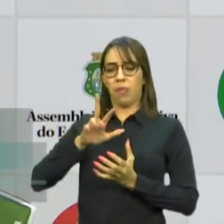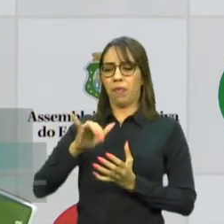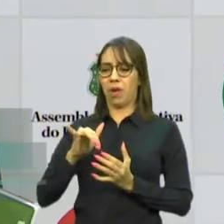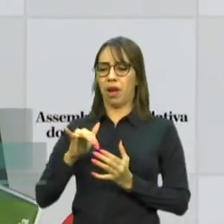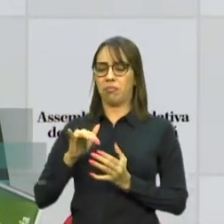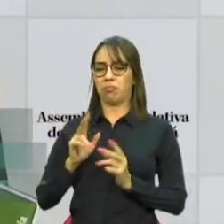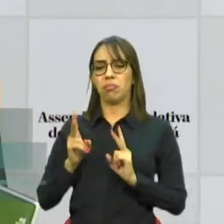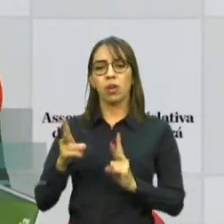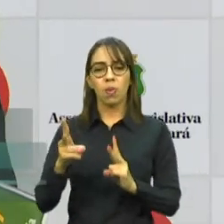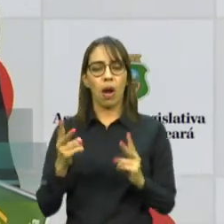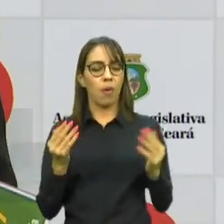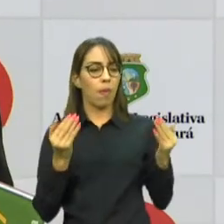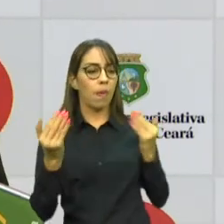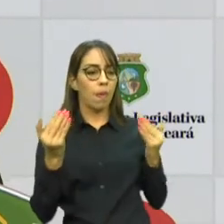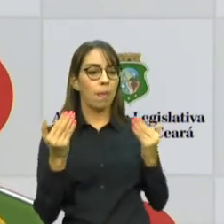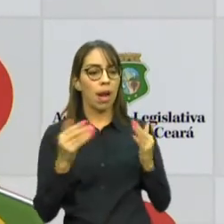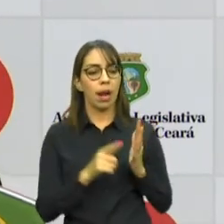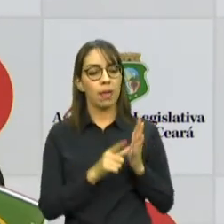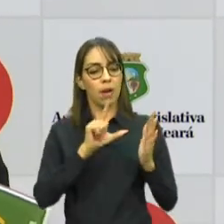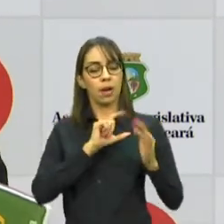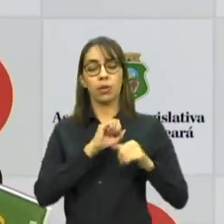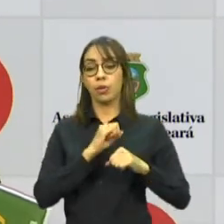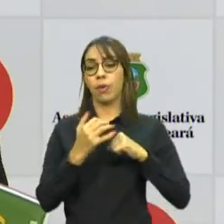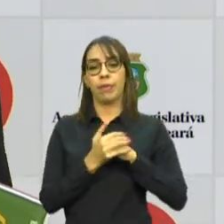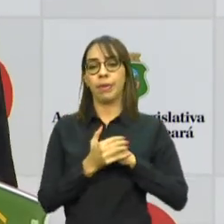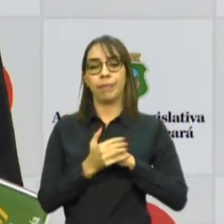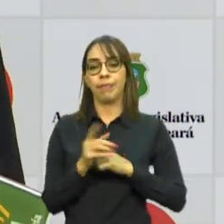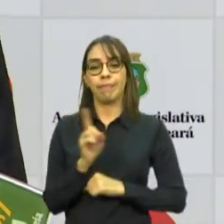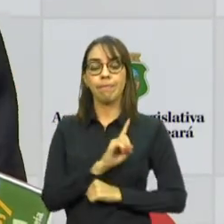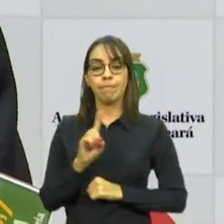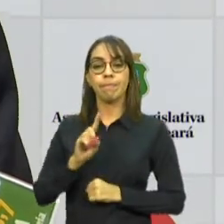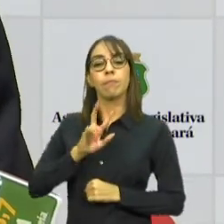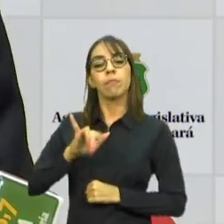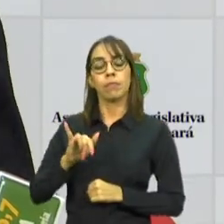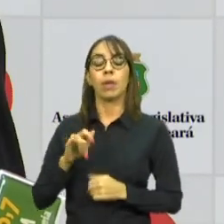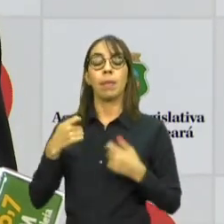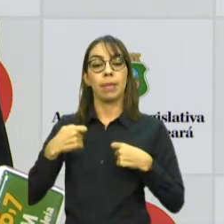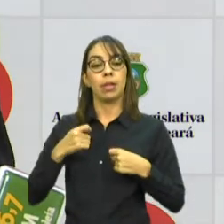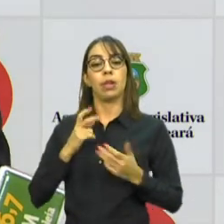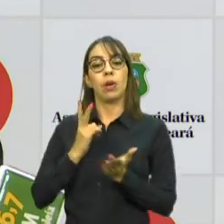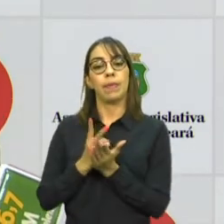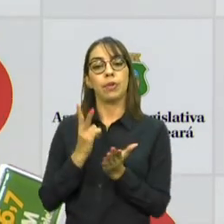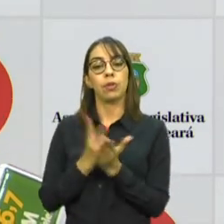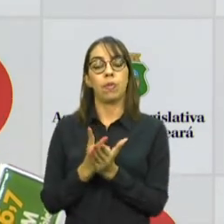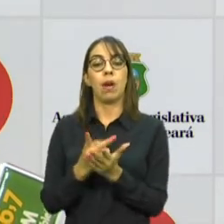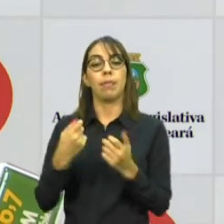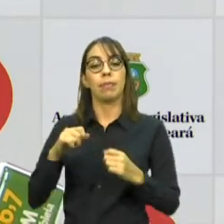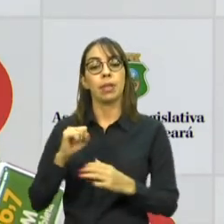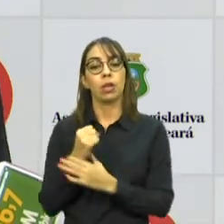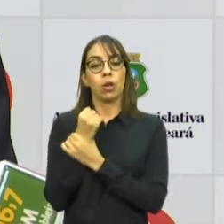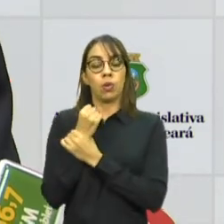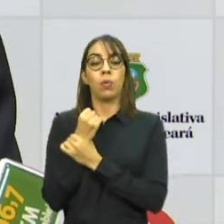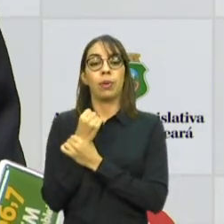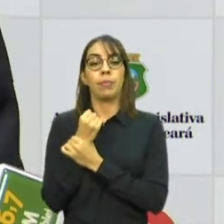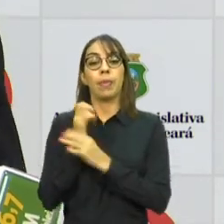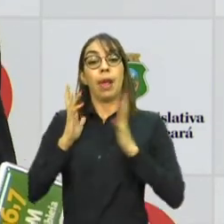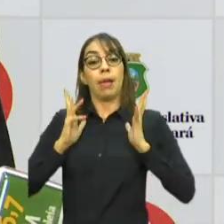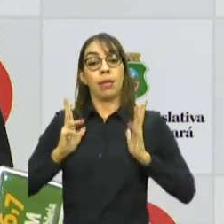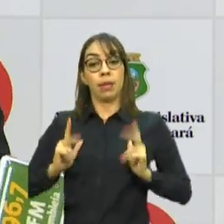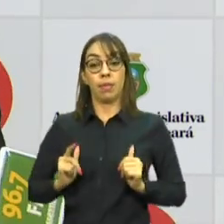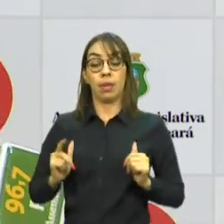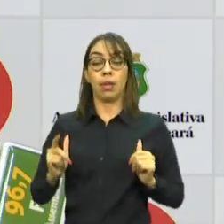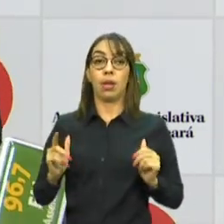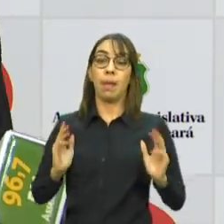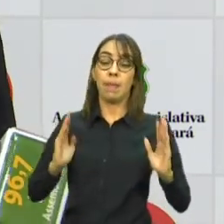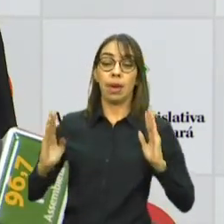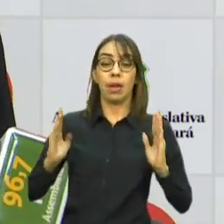acho que nós deveremos continuar com medidas que tragam segurança para a população. Nesse período inicial ainda,